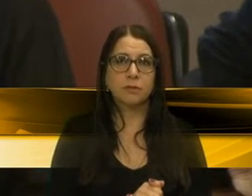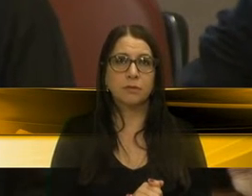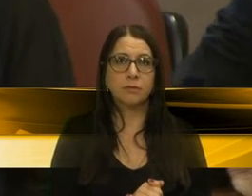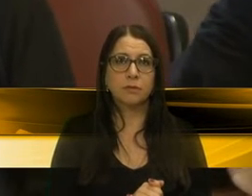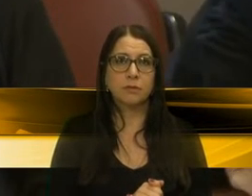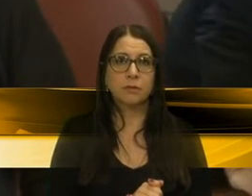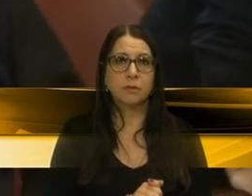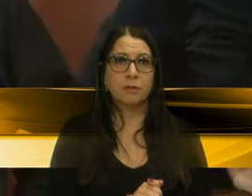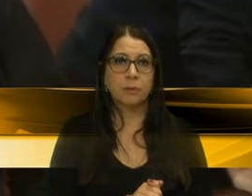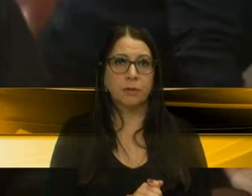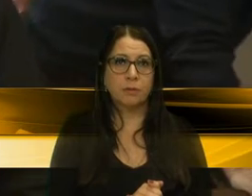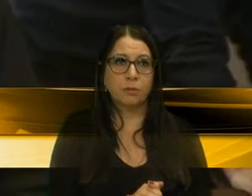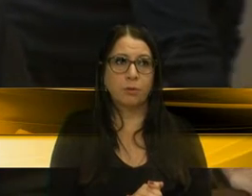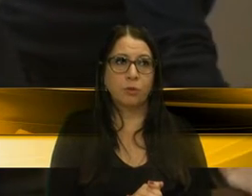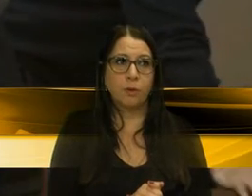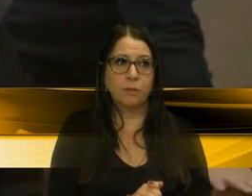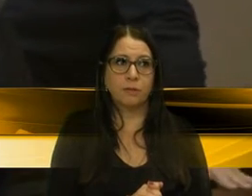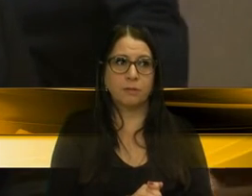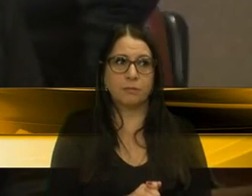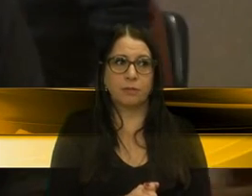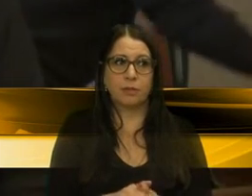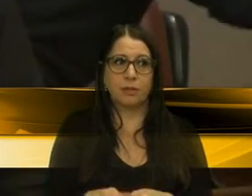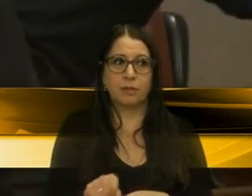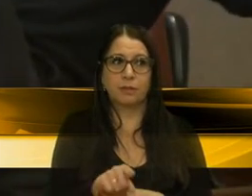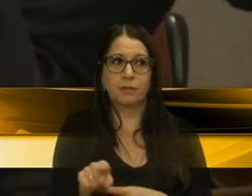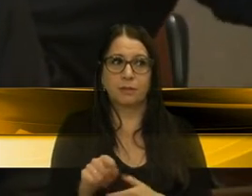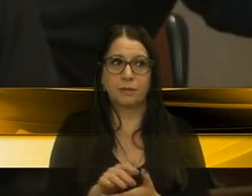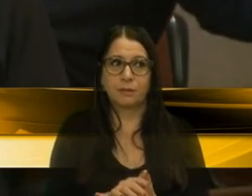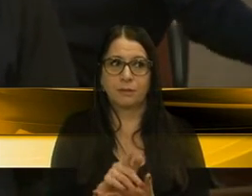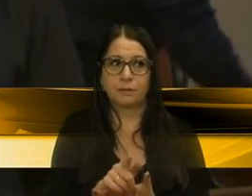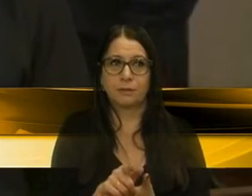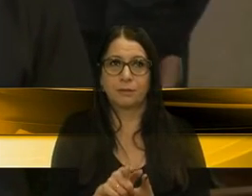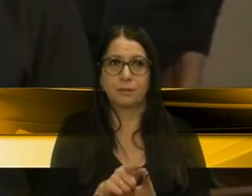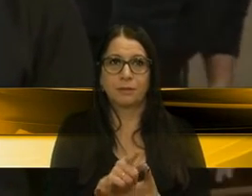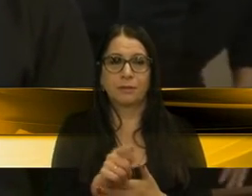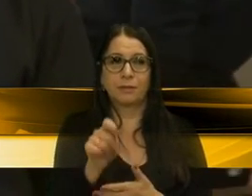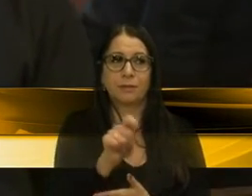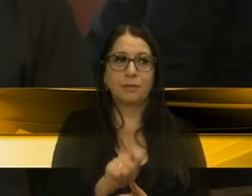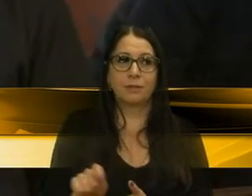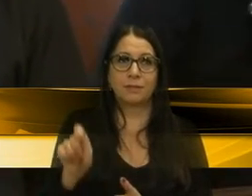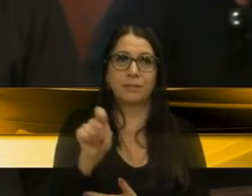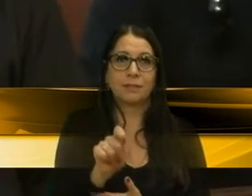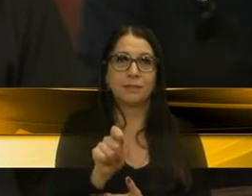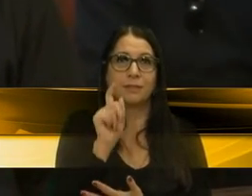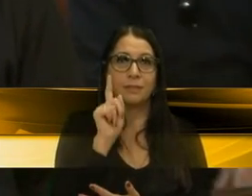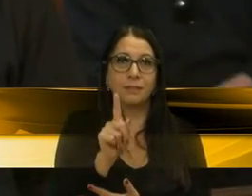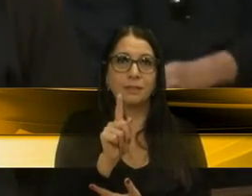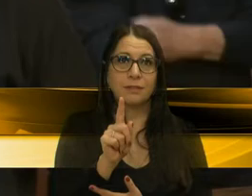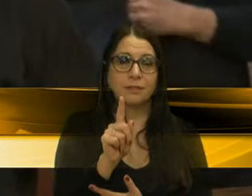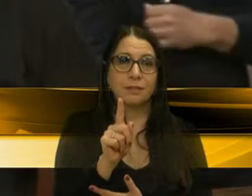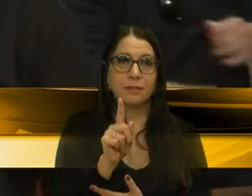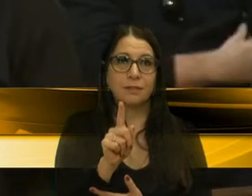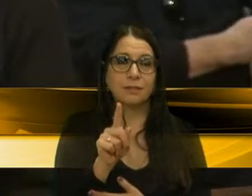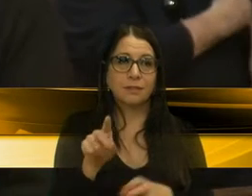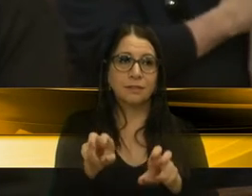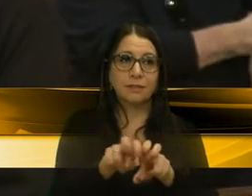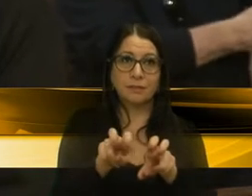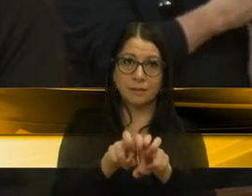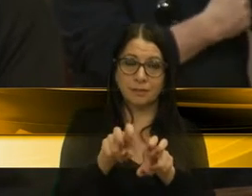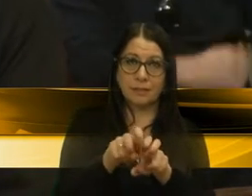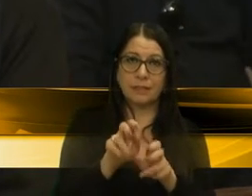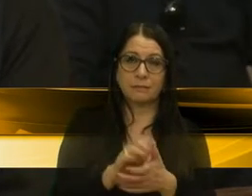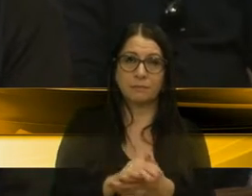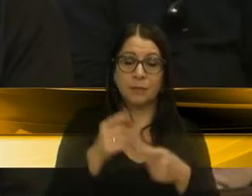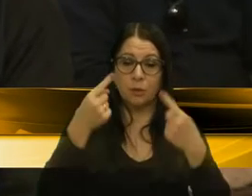E que conquistou nesse domingo, através da Associação Caxiense de Futsal,